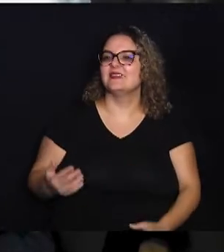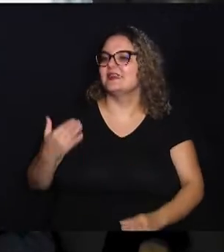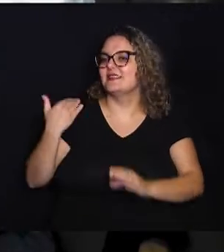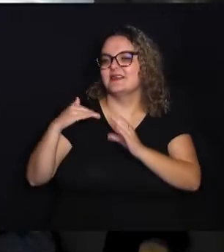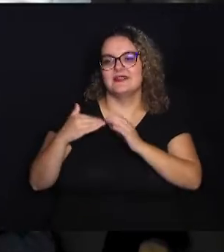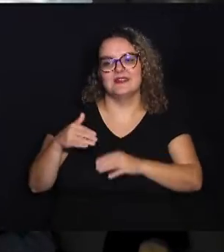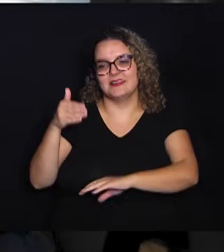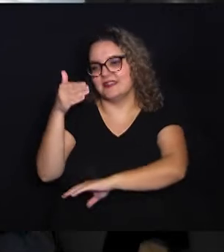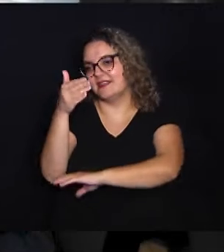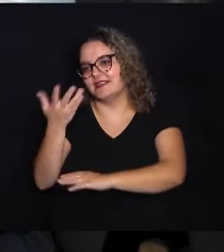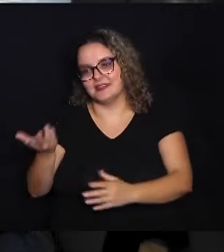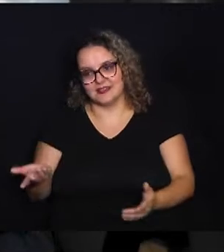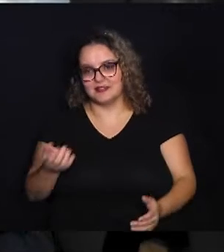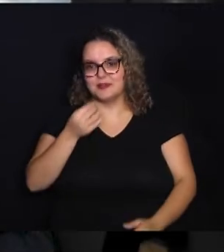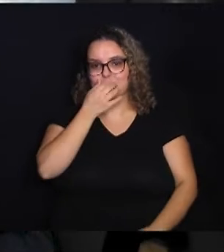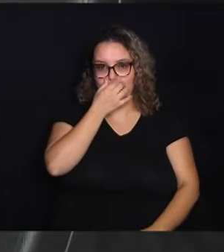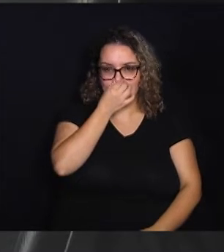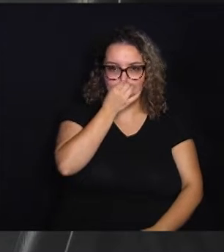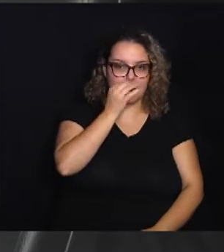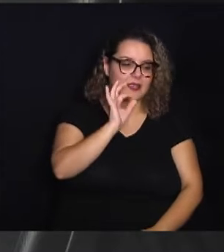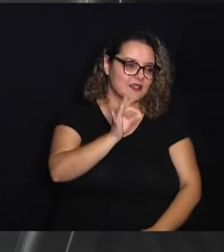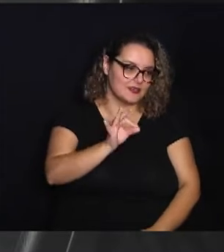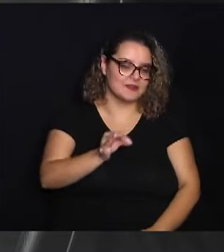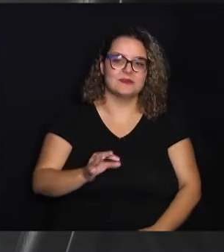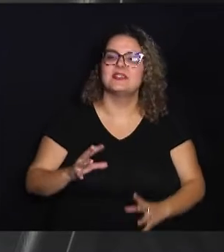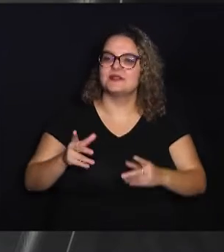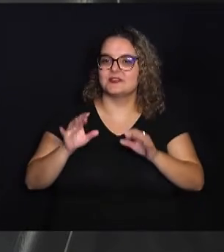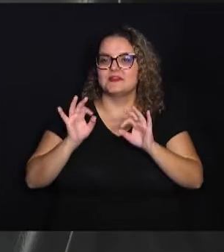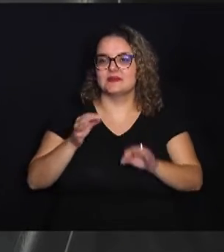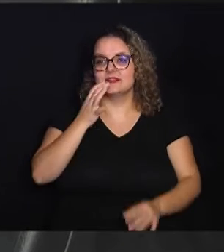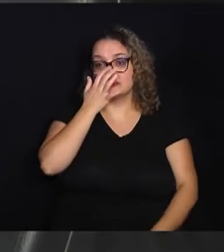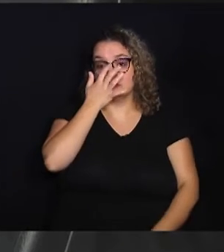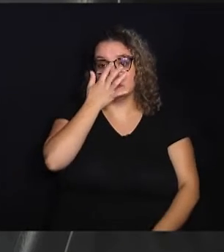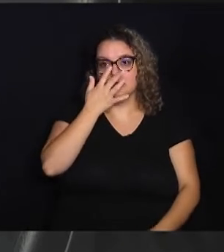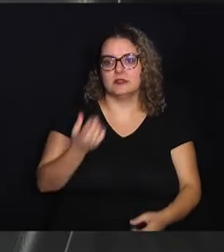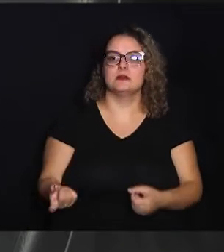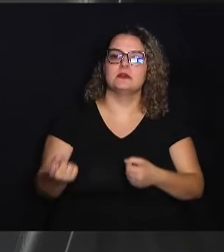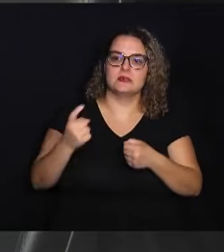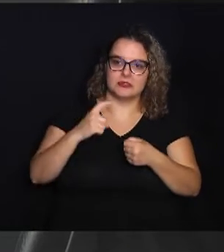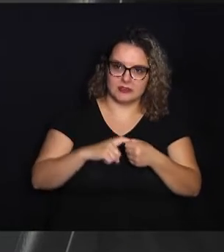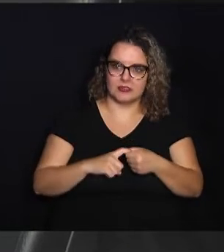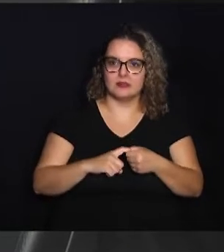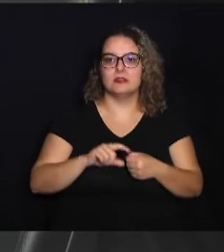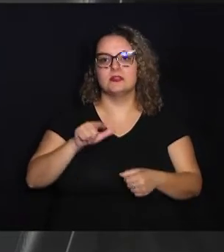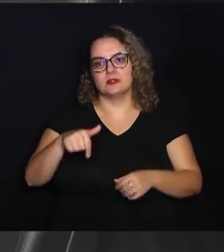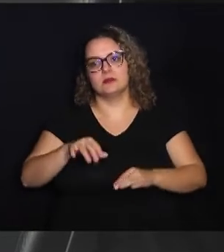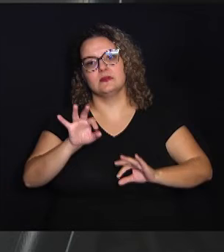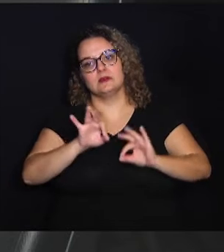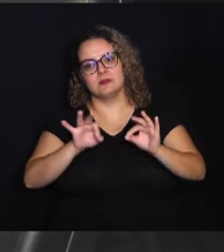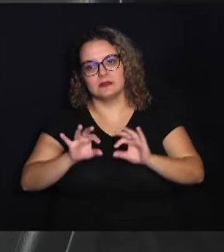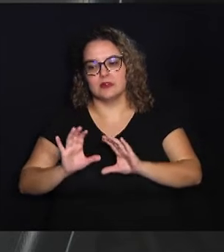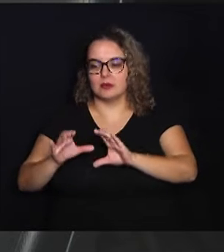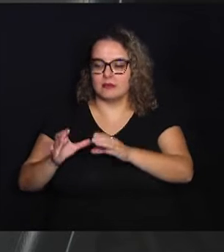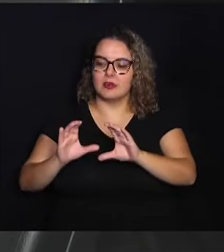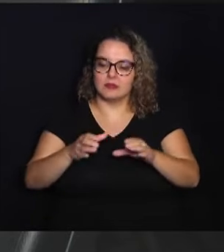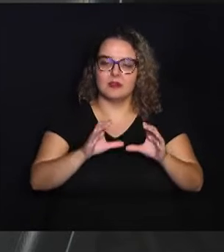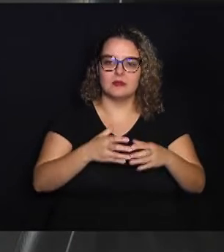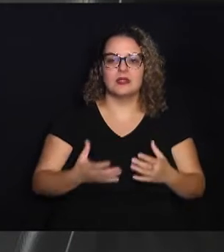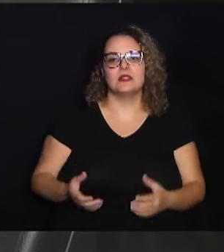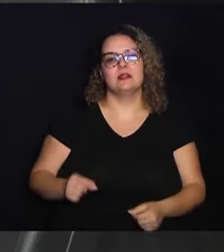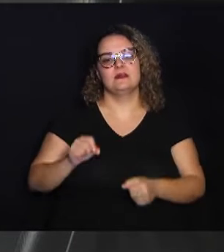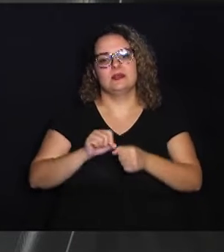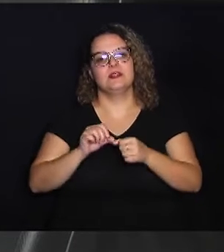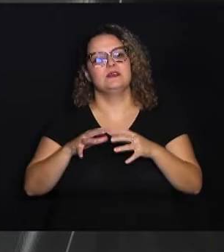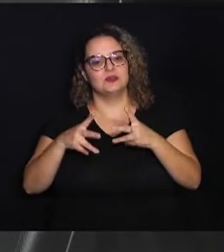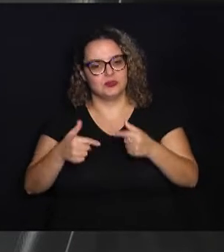mensagem do hotel, né, e chegou, mas deu tudo certo. Aí na volta a gente vai depois montando o time, né, e fazendo aquilo